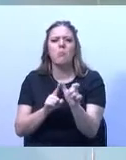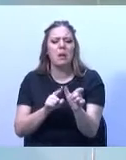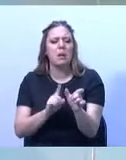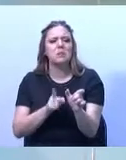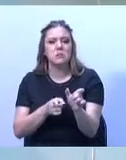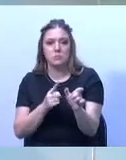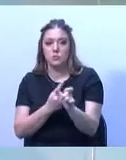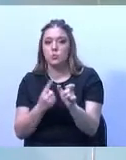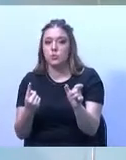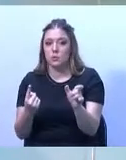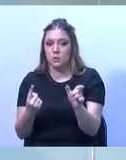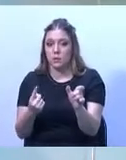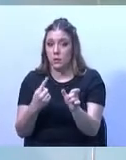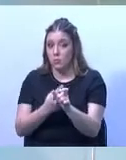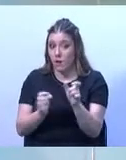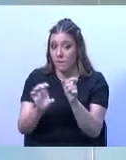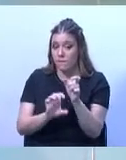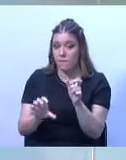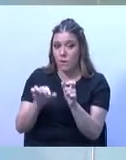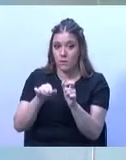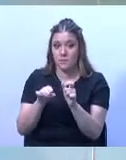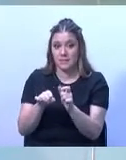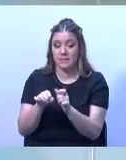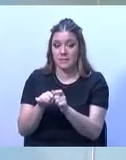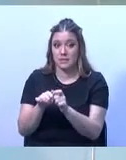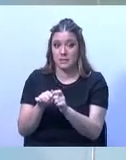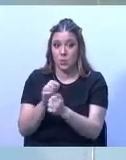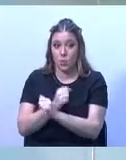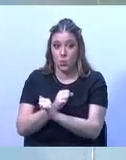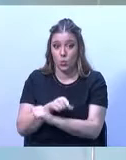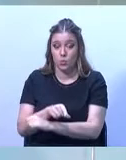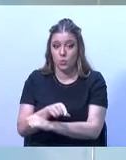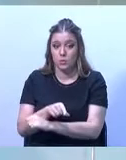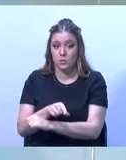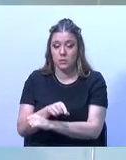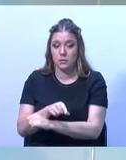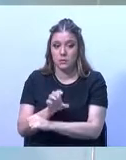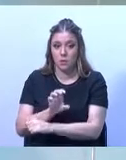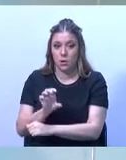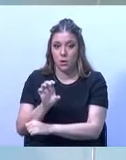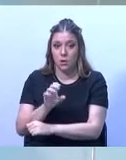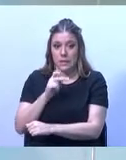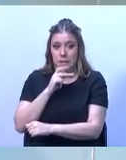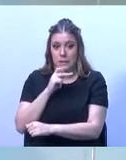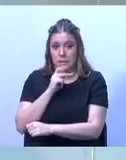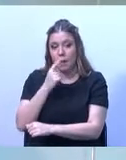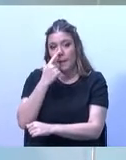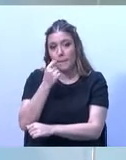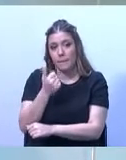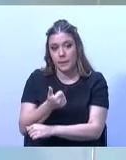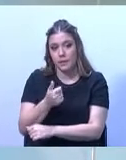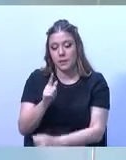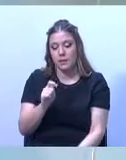esporão? Porque o formato dessa tal calcificação desse ossículo é exatamente parecida com o esporão dos